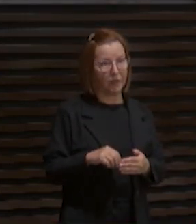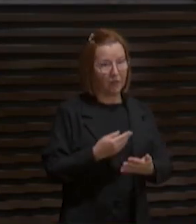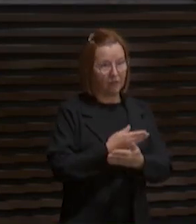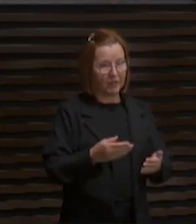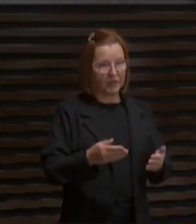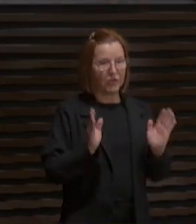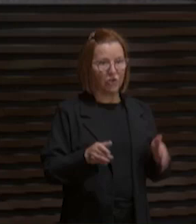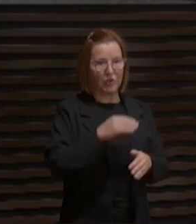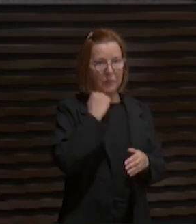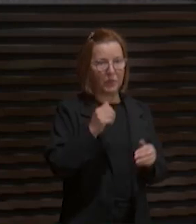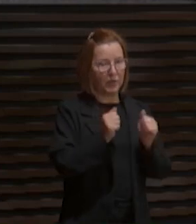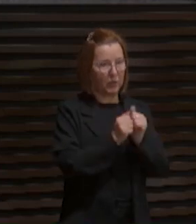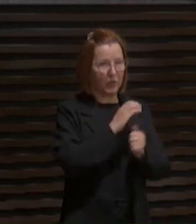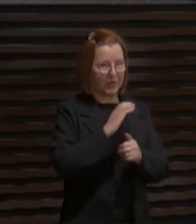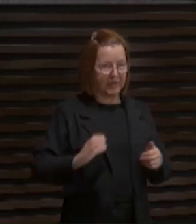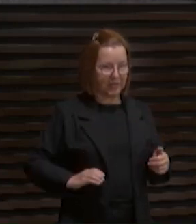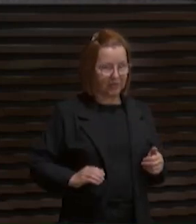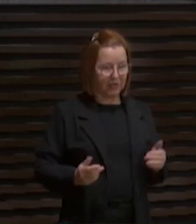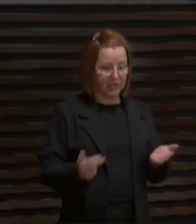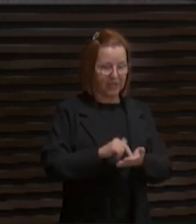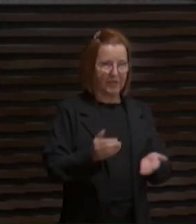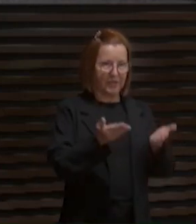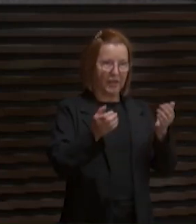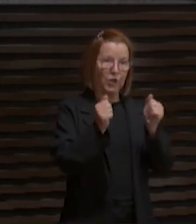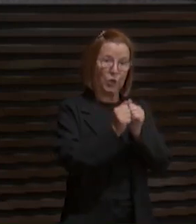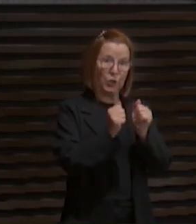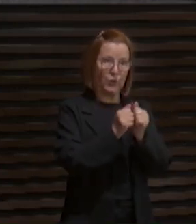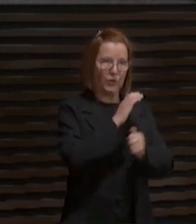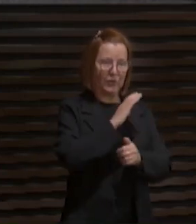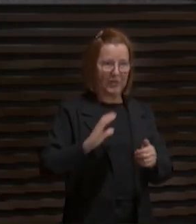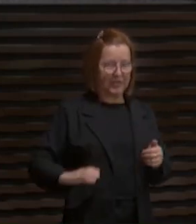com Cristo e vocês ressuscitaram juntamente com Ele.